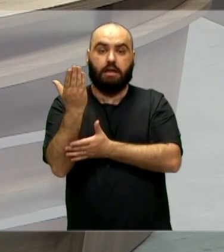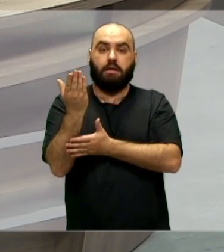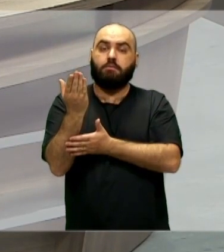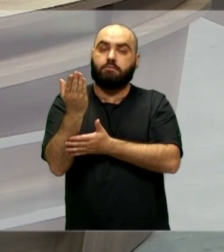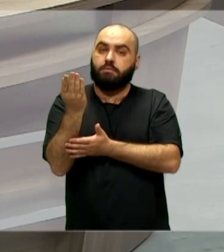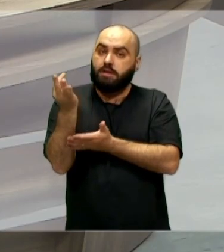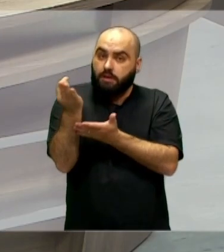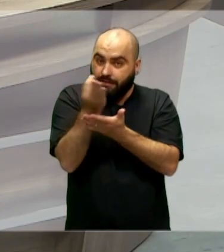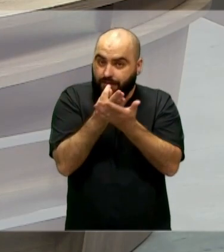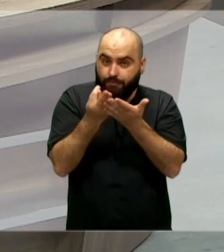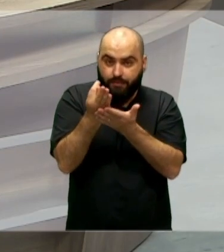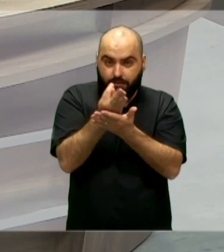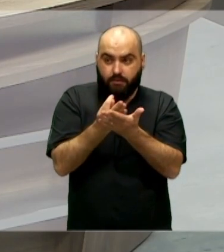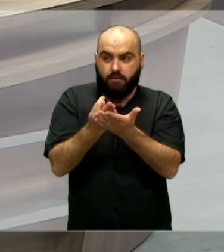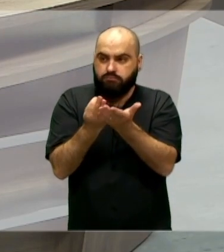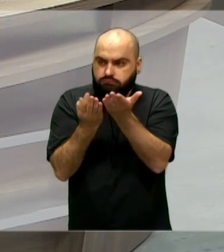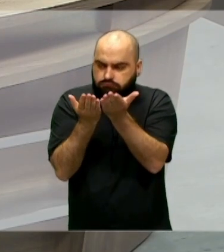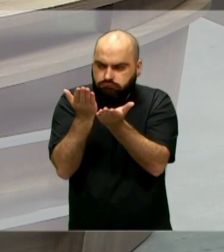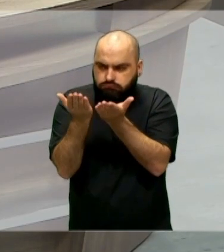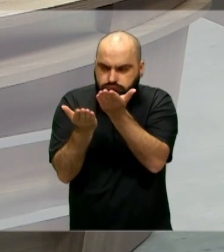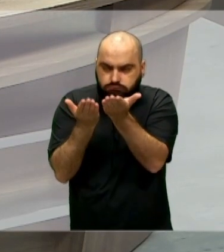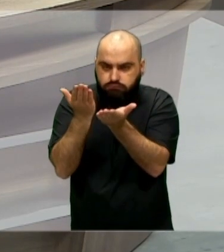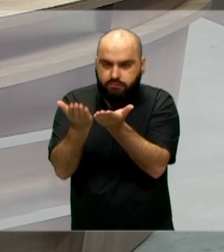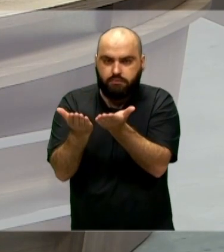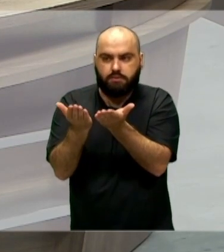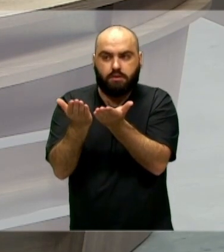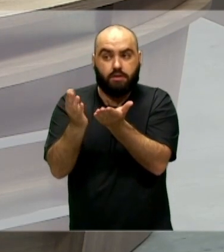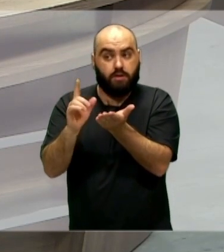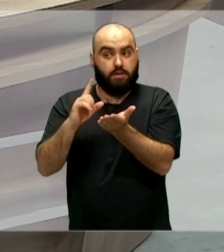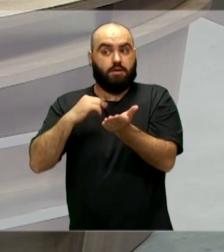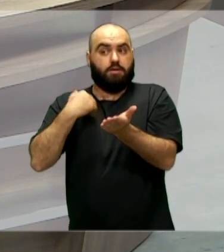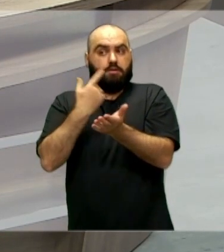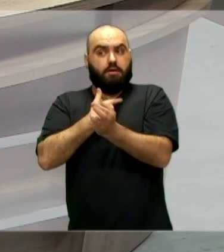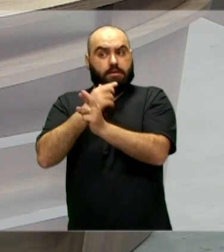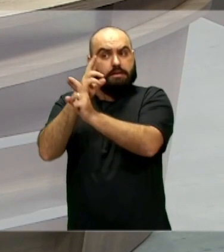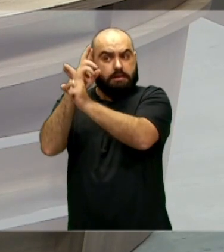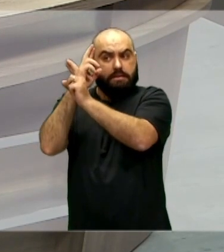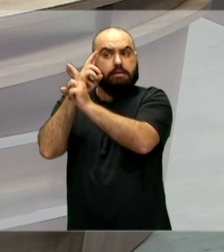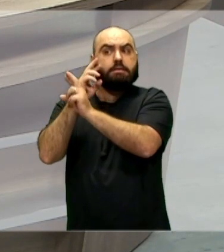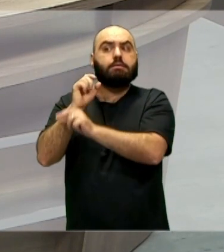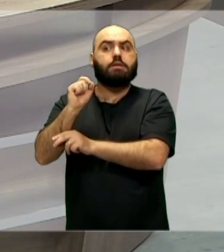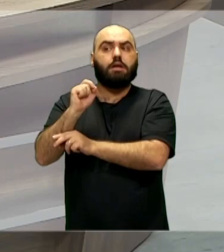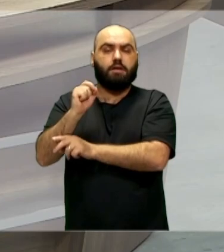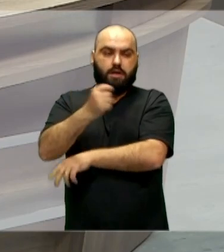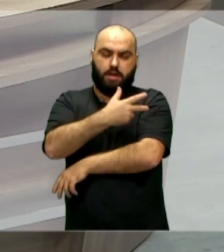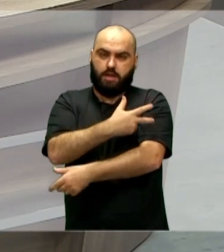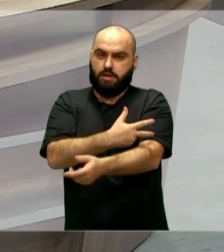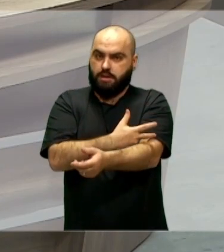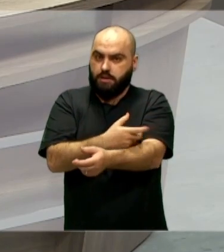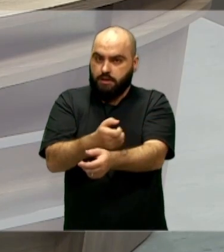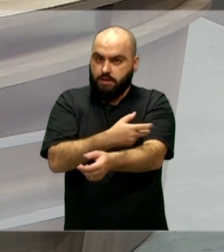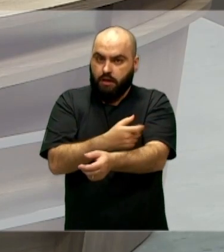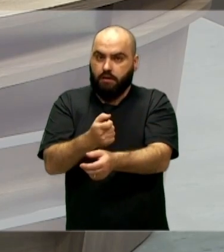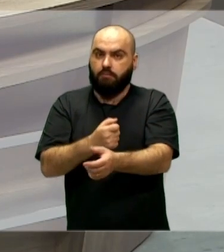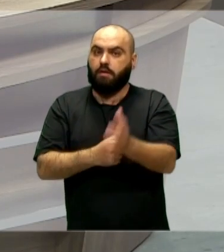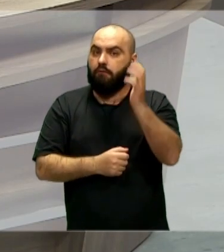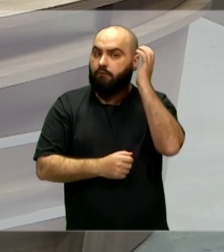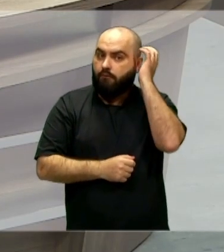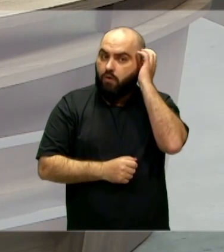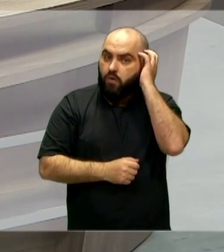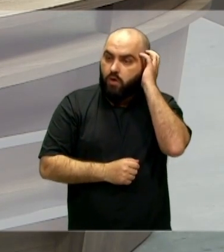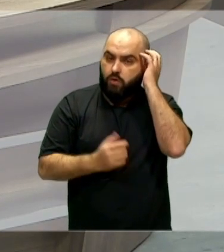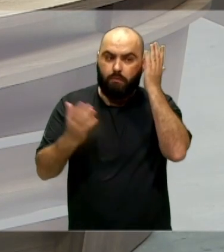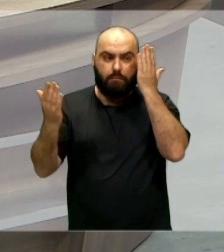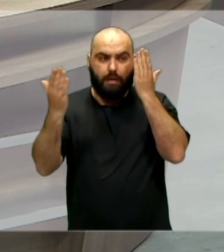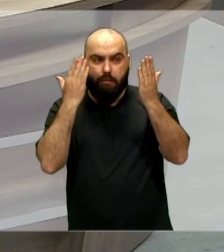vai tratar dessa pessoa de tal jeito. Nossa expectativa é realizar exames, fazer hormonoterapia, fazer fonoterapia, psicoterapia,